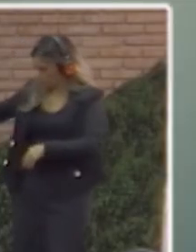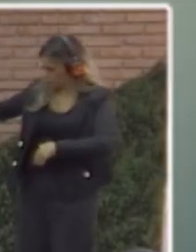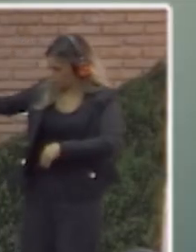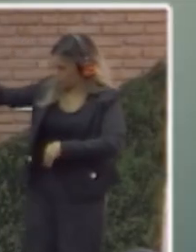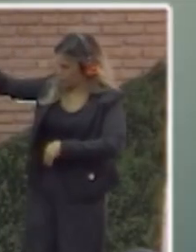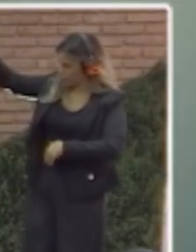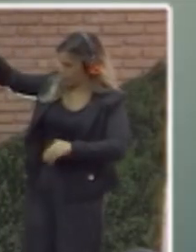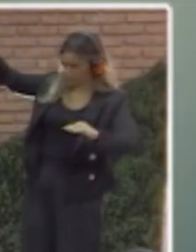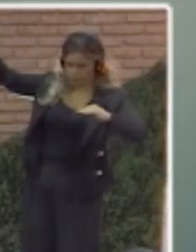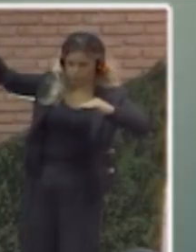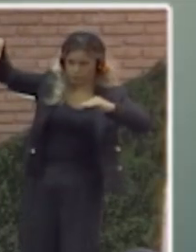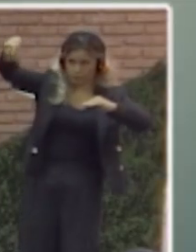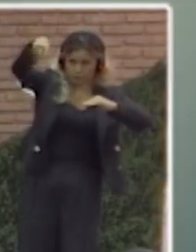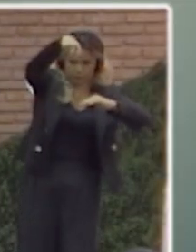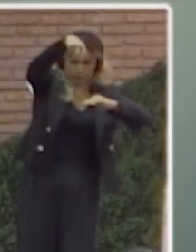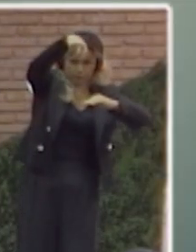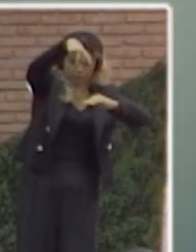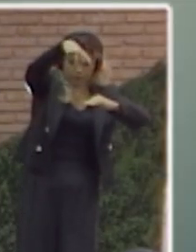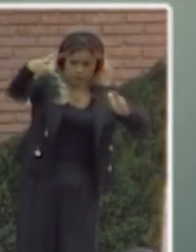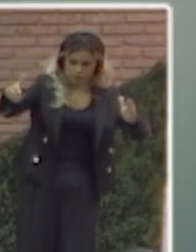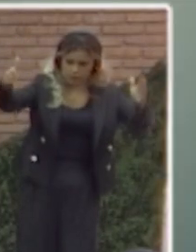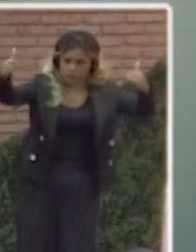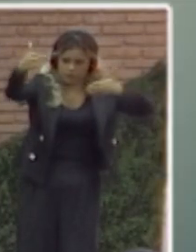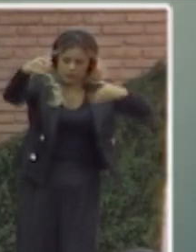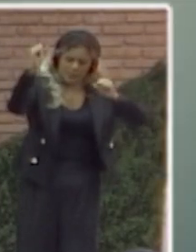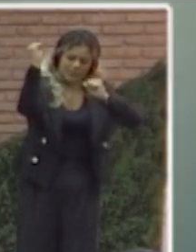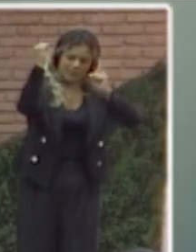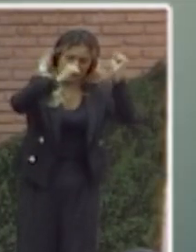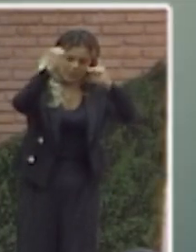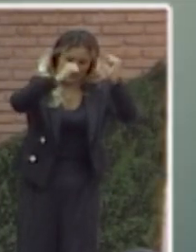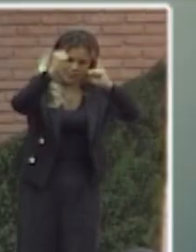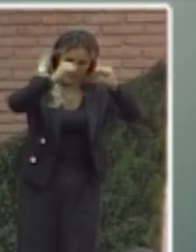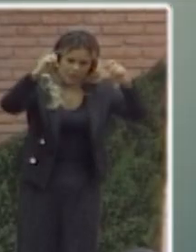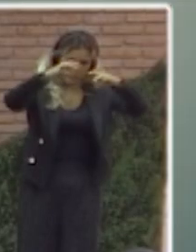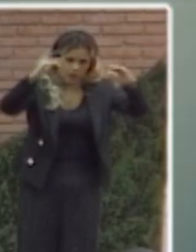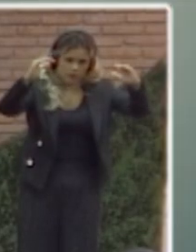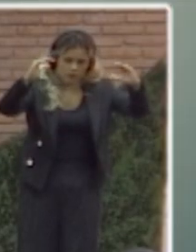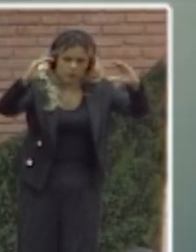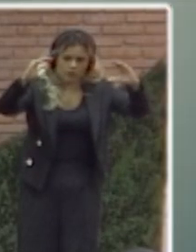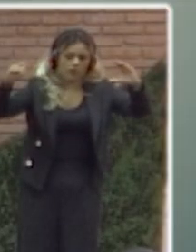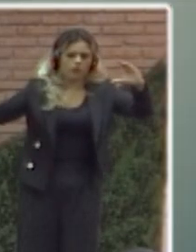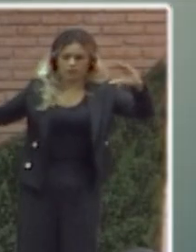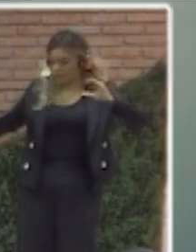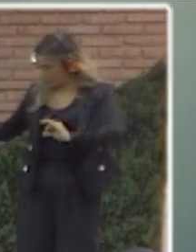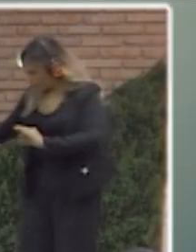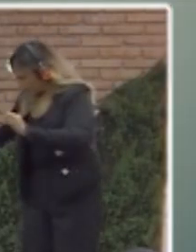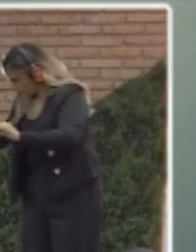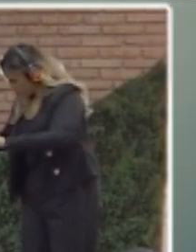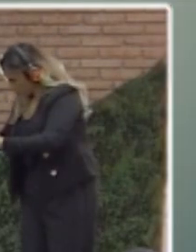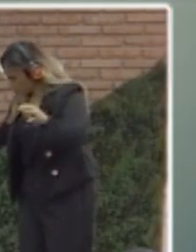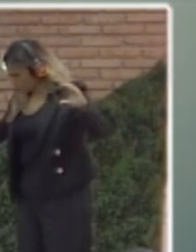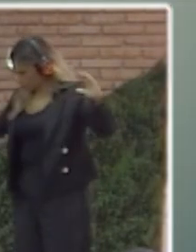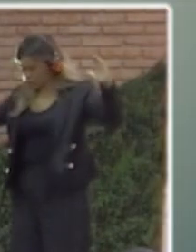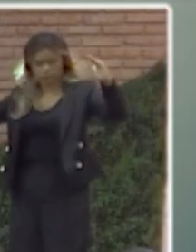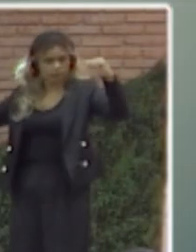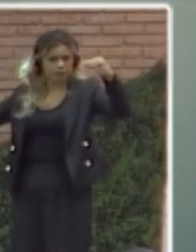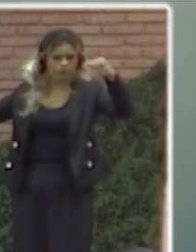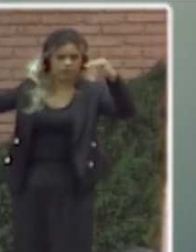instalações, tudo que era necessário, e daí, a hora que estava pronto, a gente subia para o próximo andar. Então,